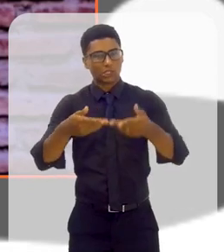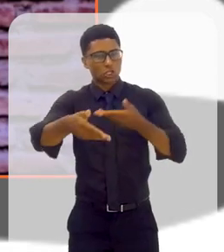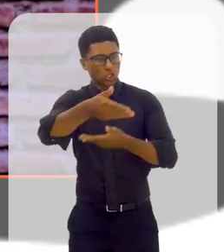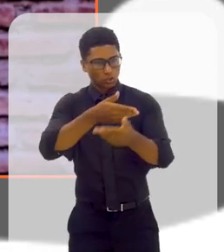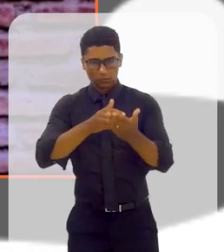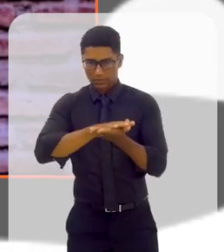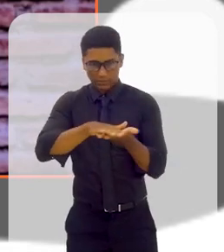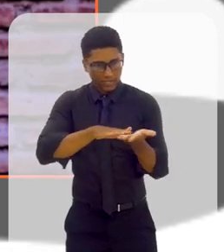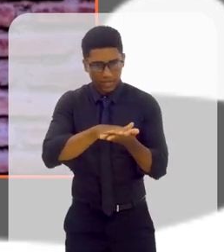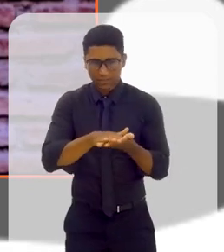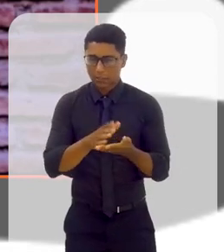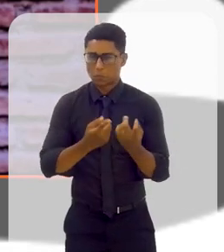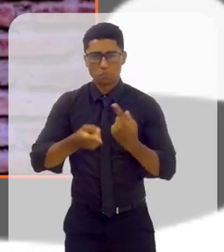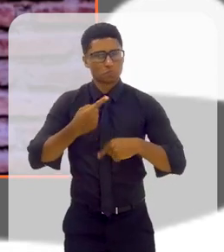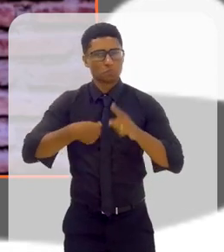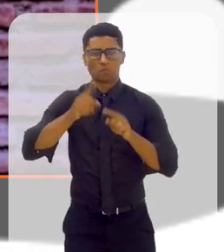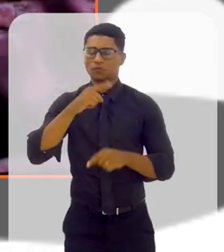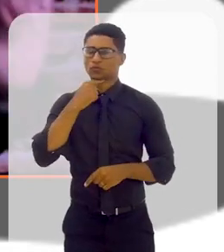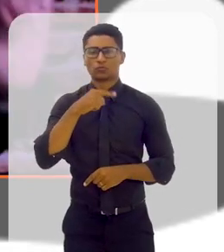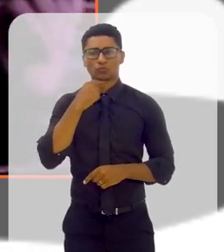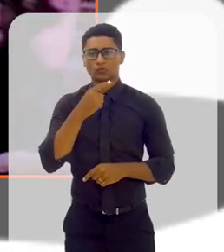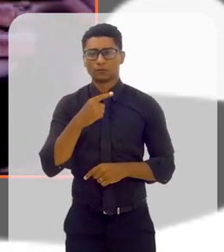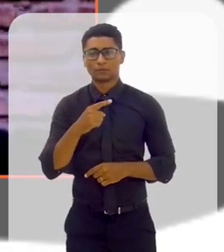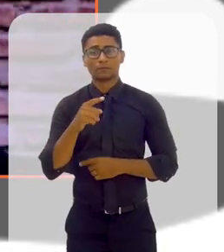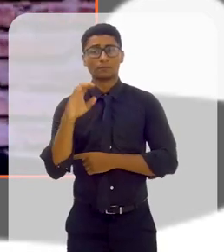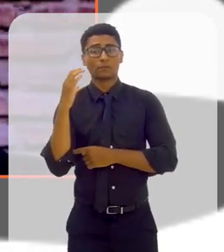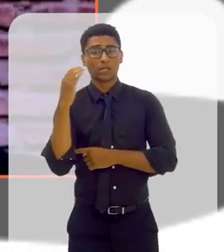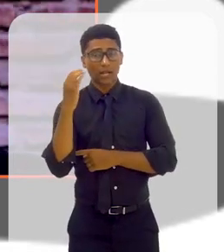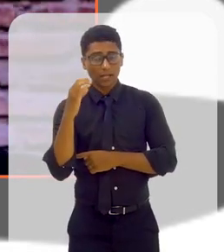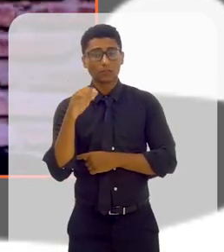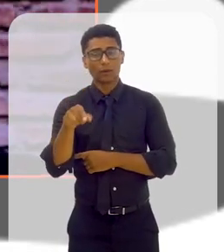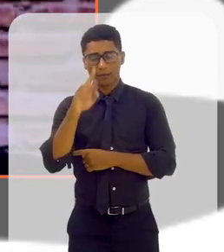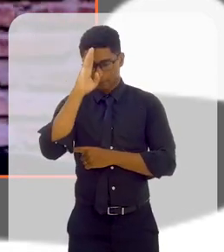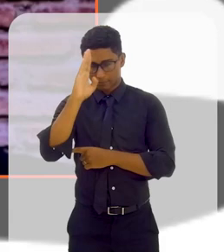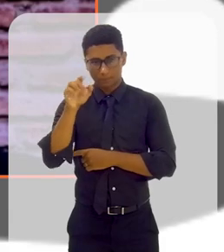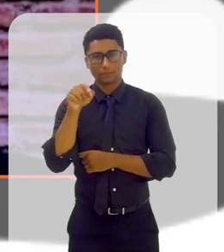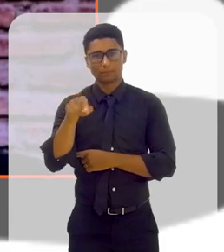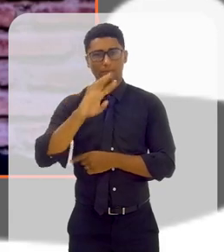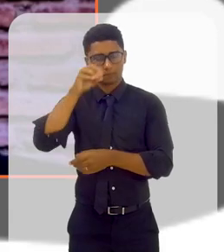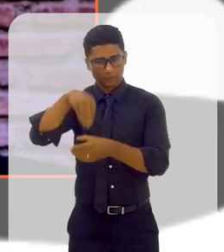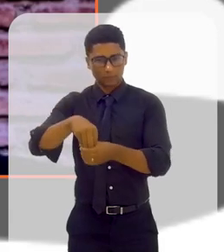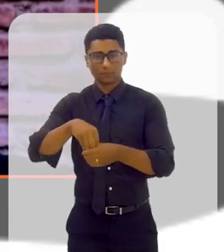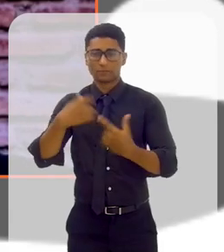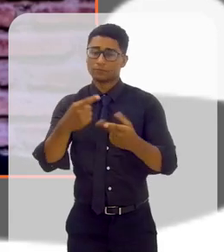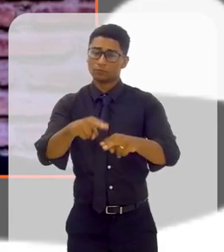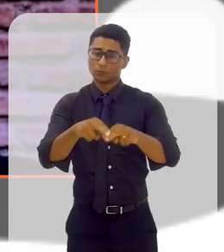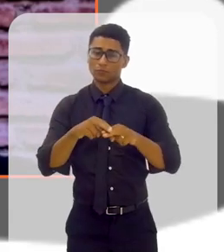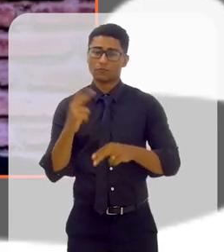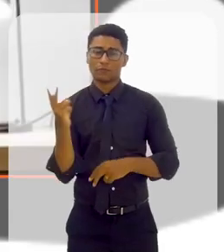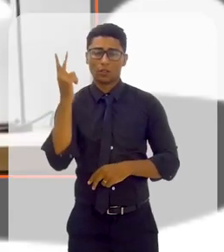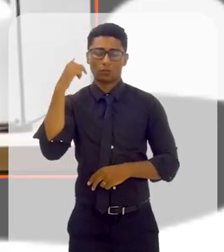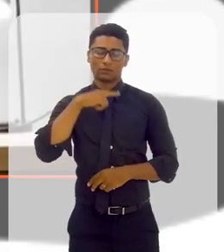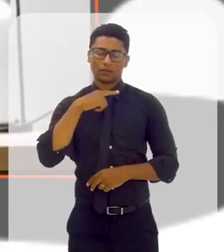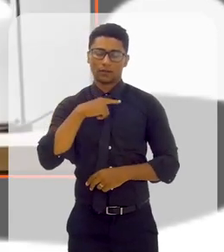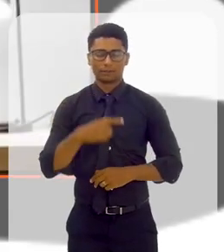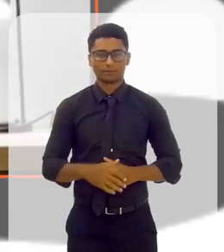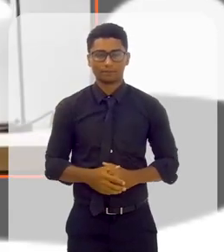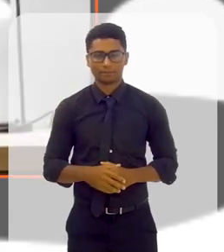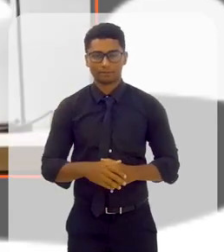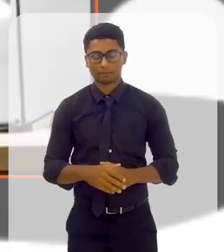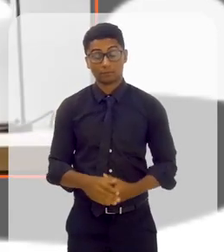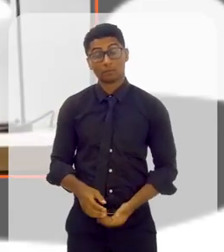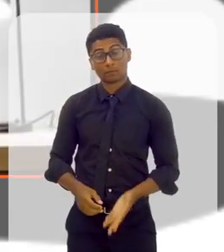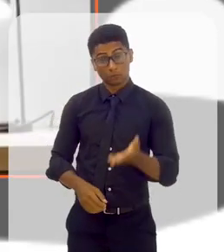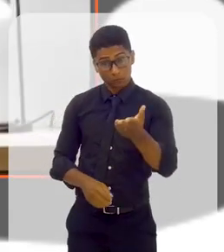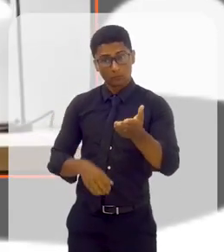de carbono é a essência, não o complemento. Por isso ele tem valor. Entendi. E você sendo o